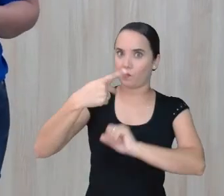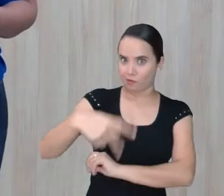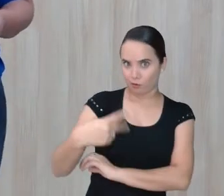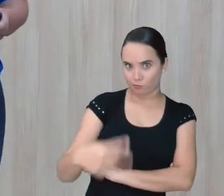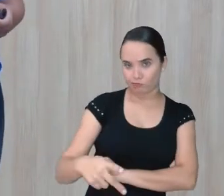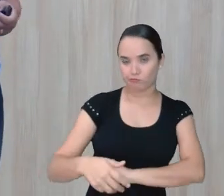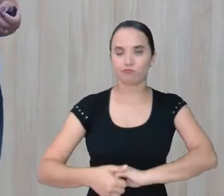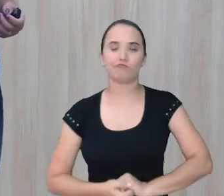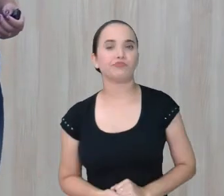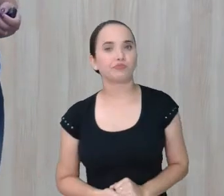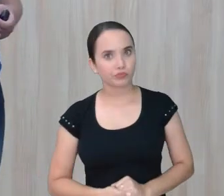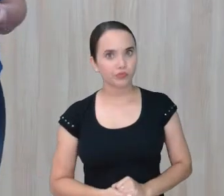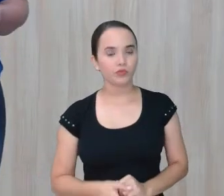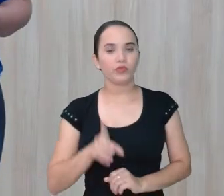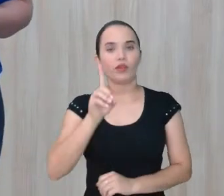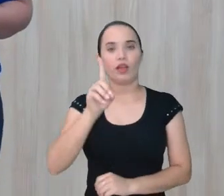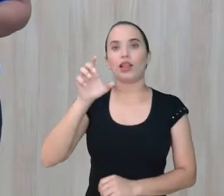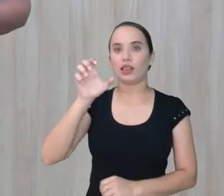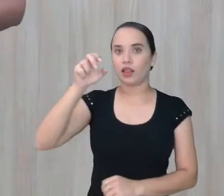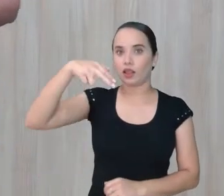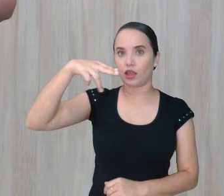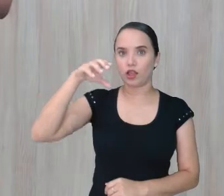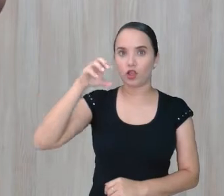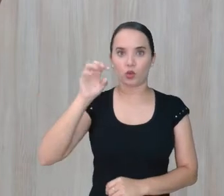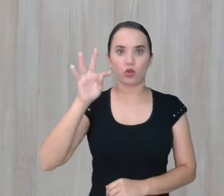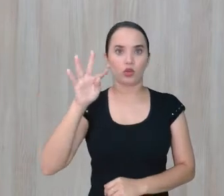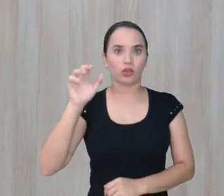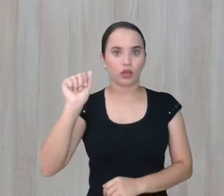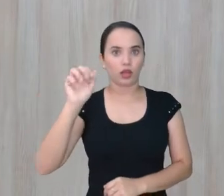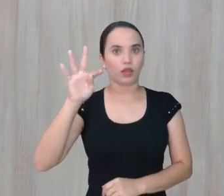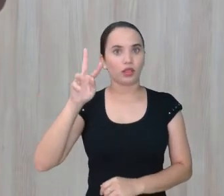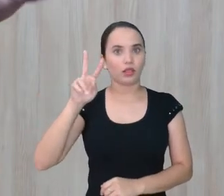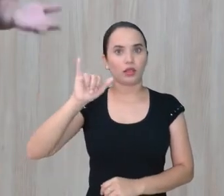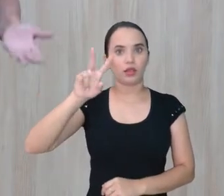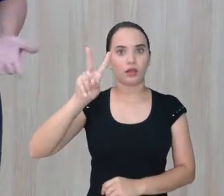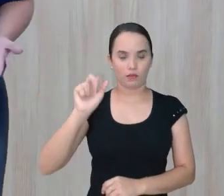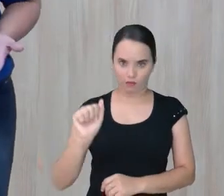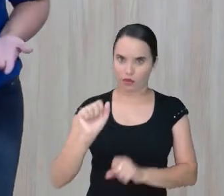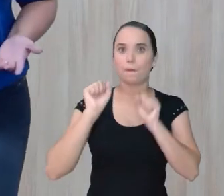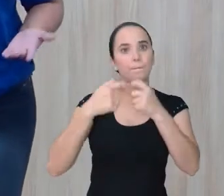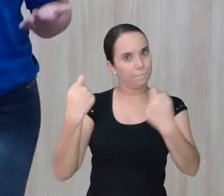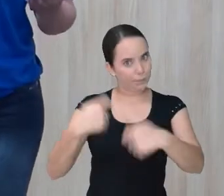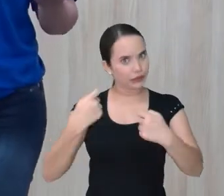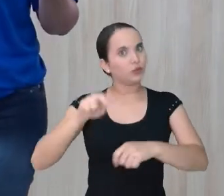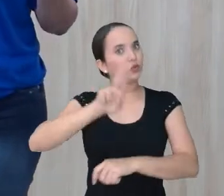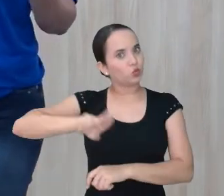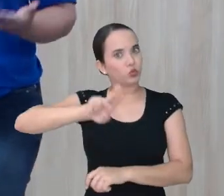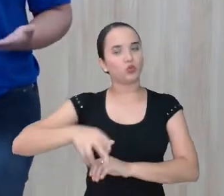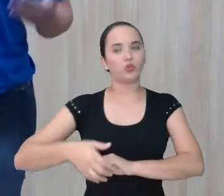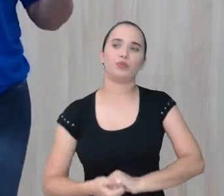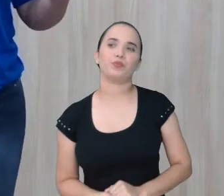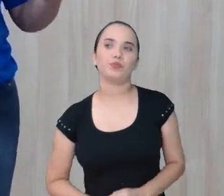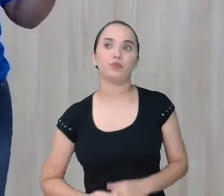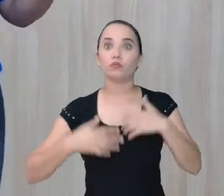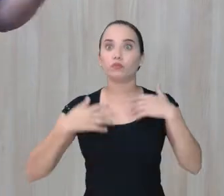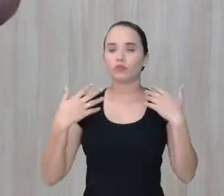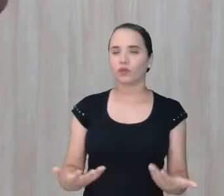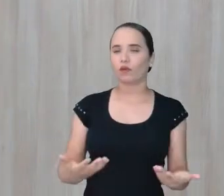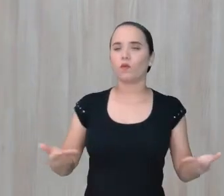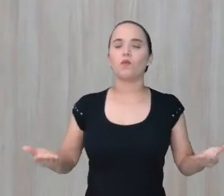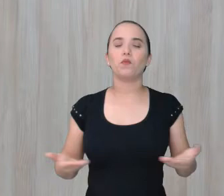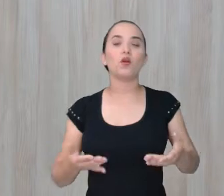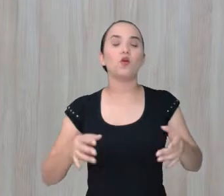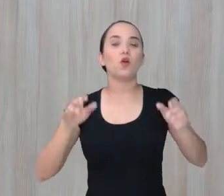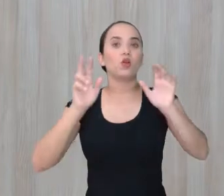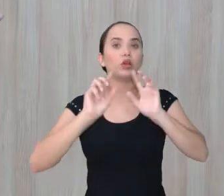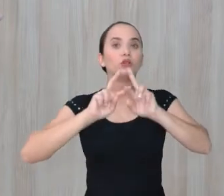linguagem denotativa, certo? Agora, bora lá. Já que eu falei de notícia, a gente vai falar um pouquinho mais